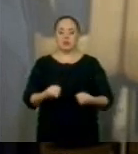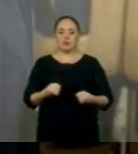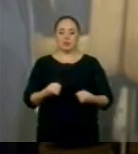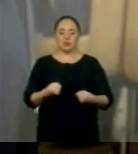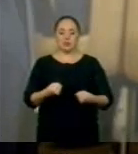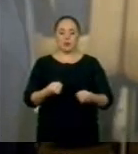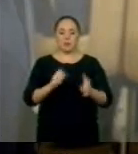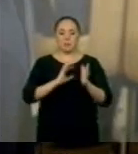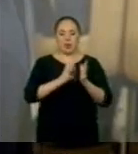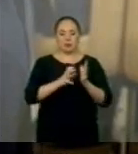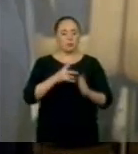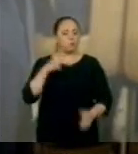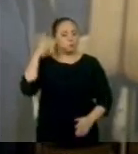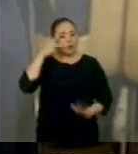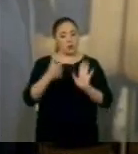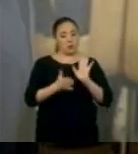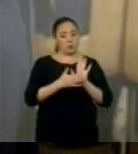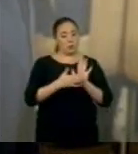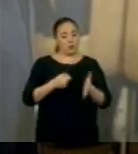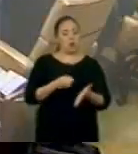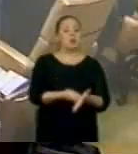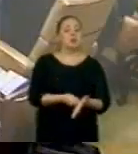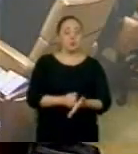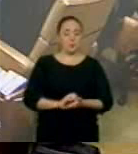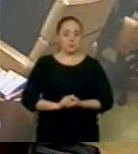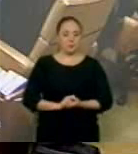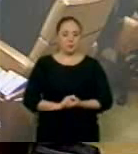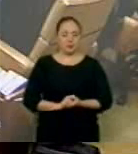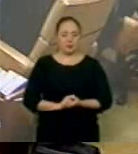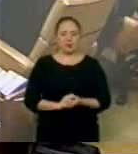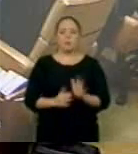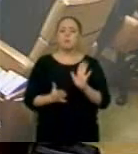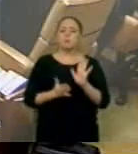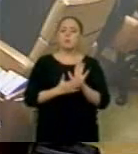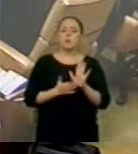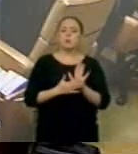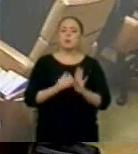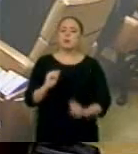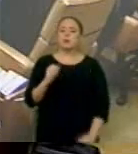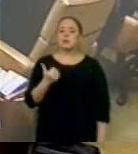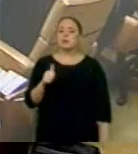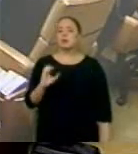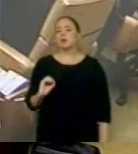que propôs ação. Propôs ação de uma forma reduzida. Mas